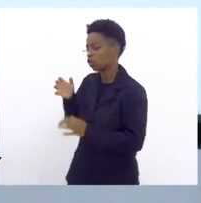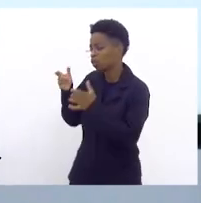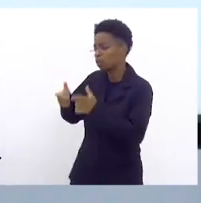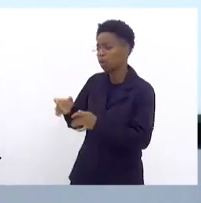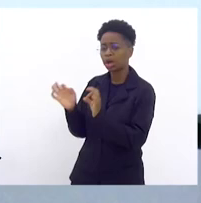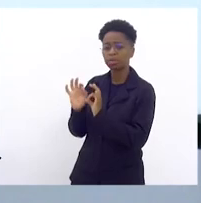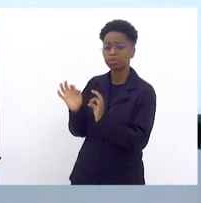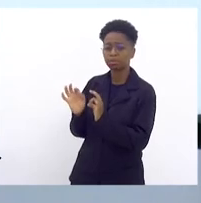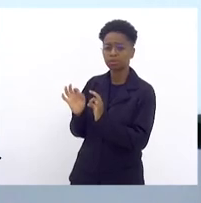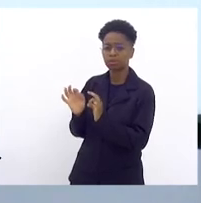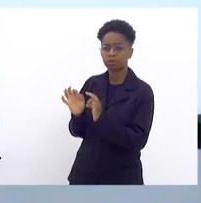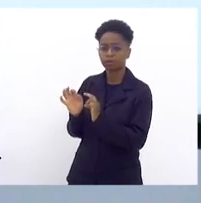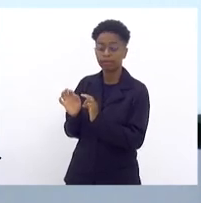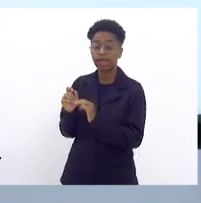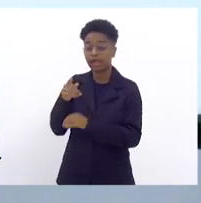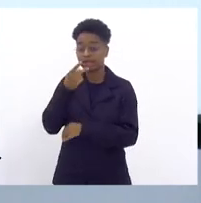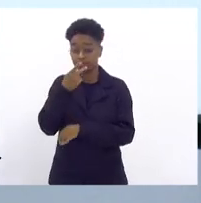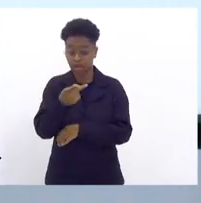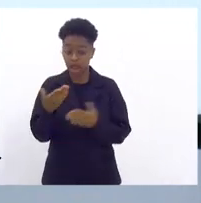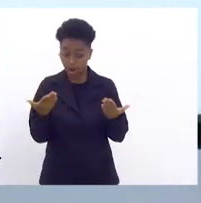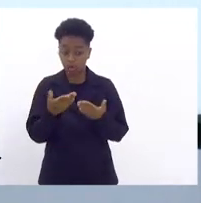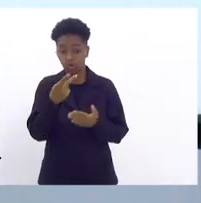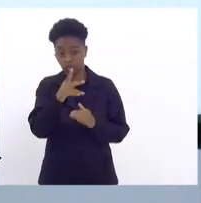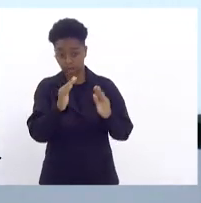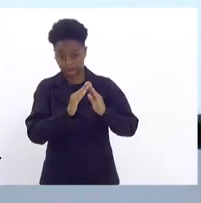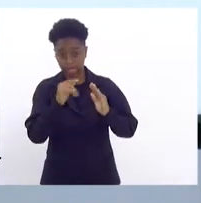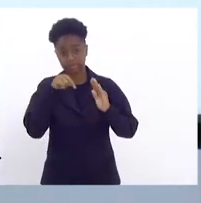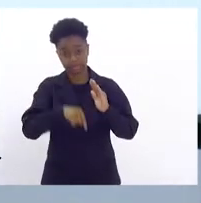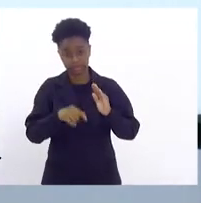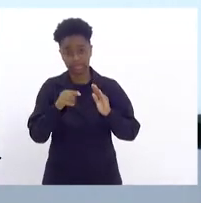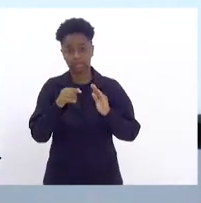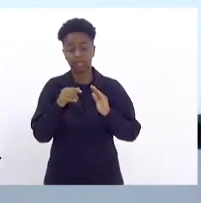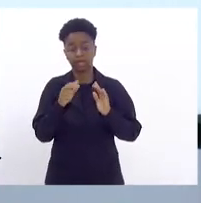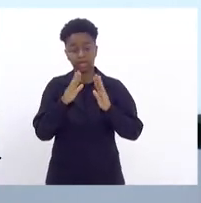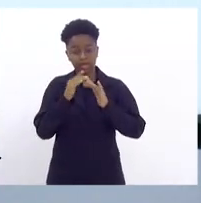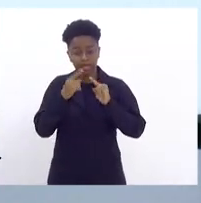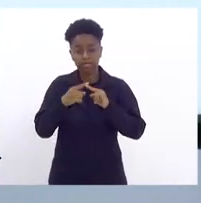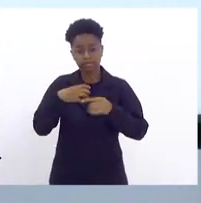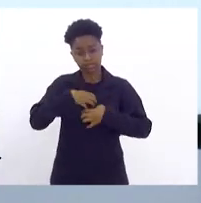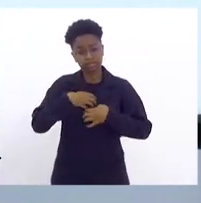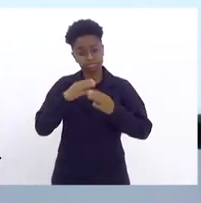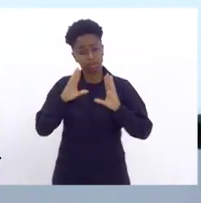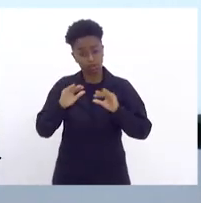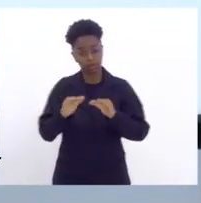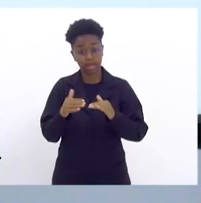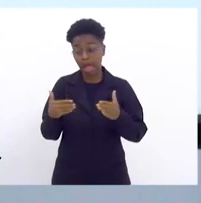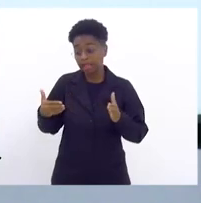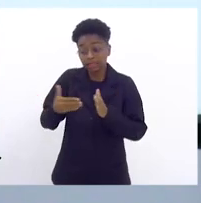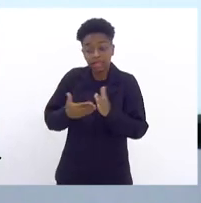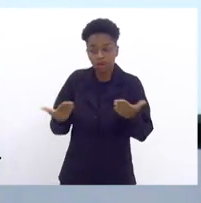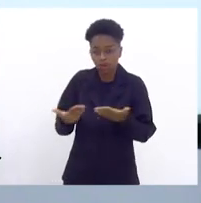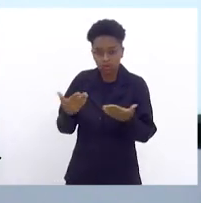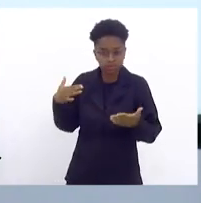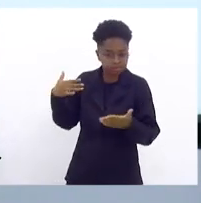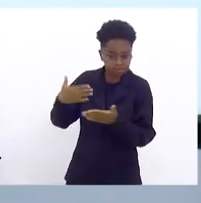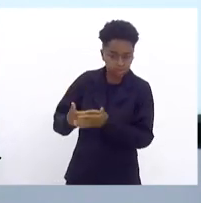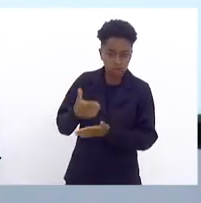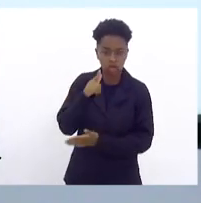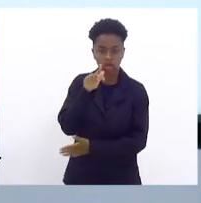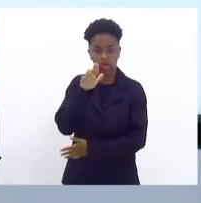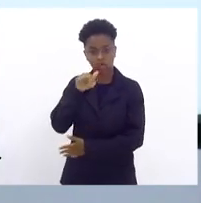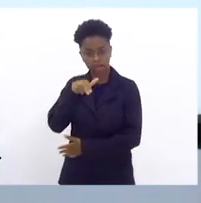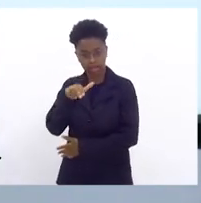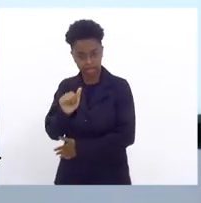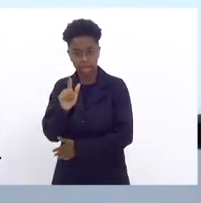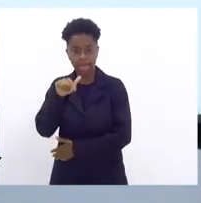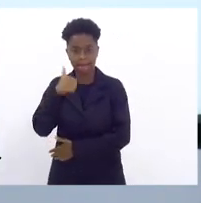então aqui agora é seu lugar aqui a sua casa sinta-se em casa e pronto ela tá lá até hoje comigo a Luana que a